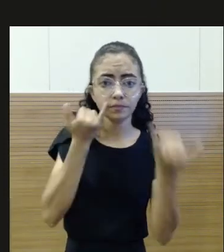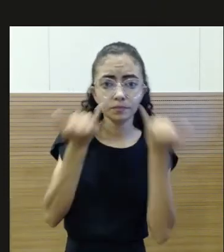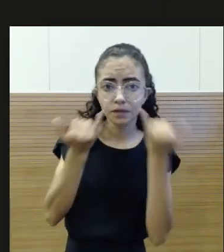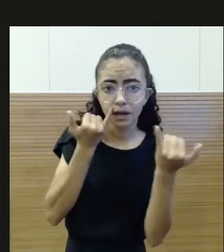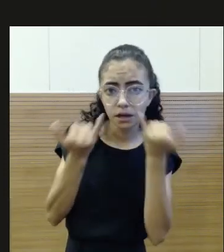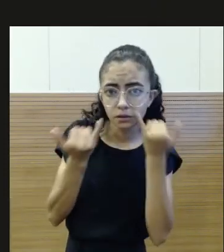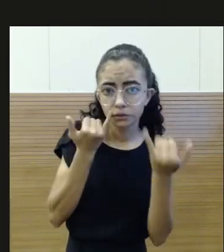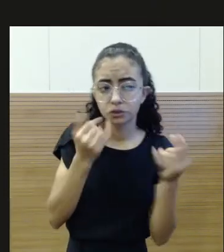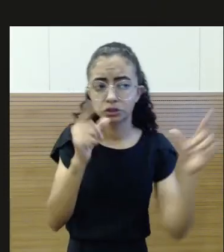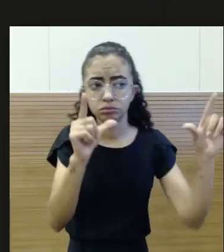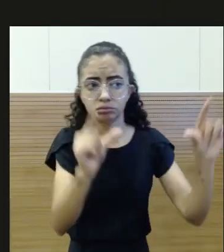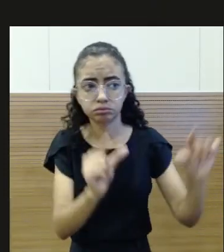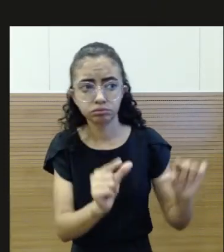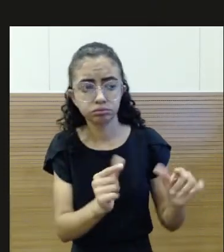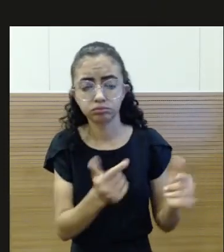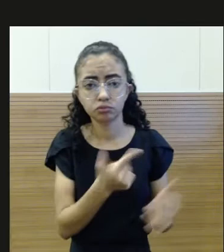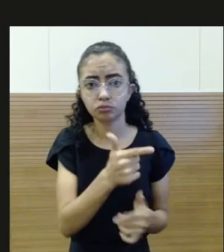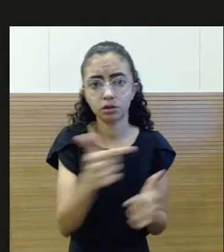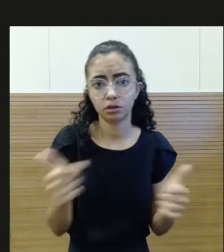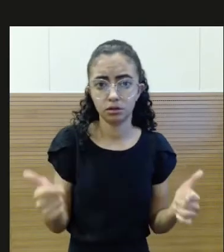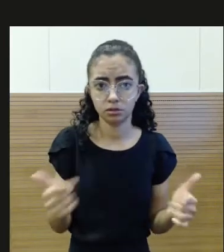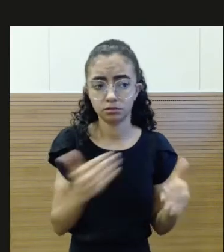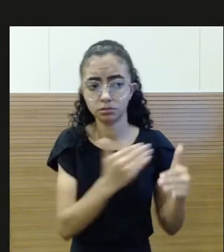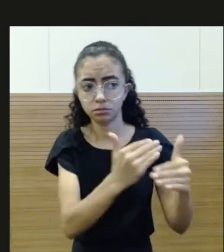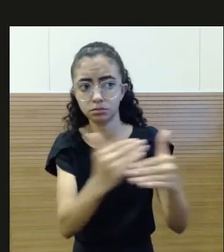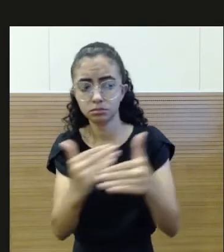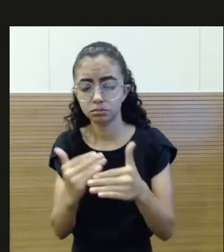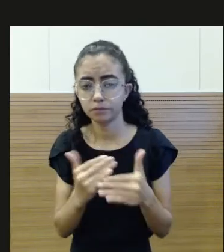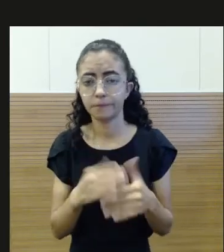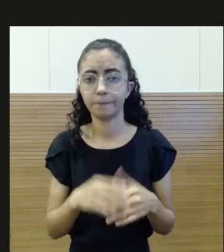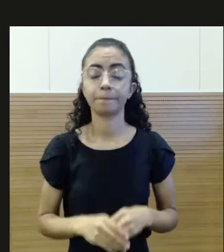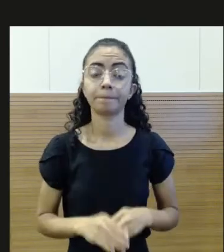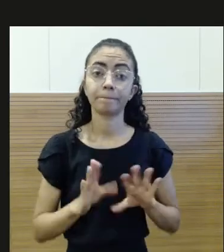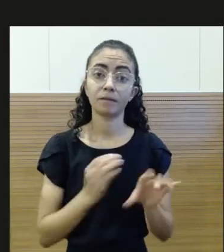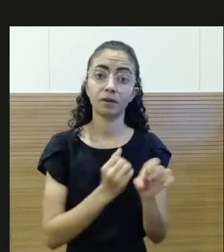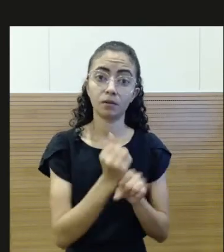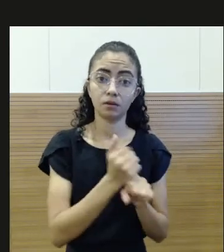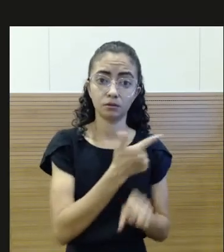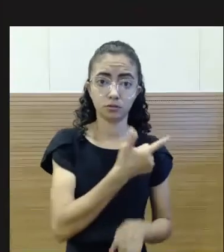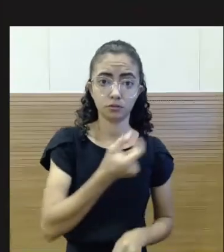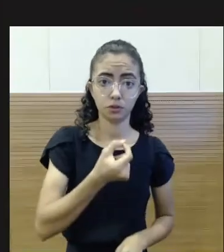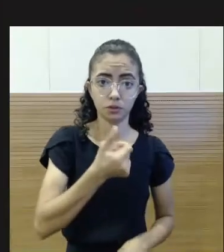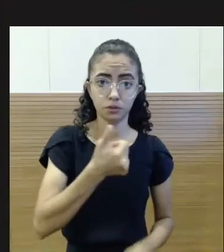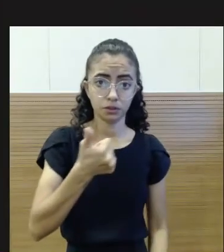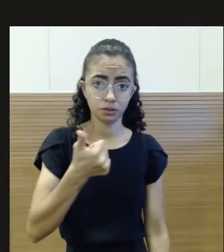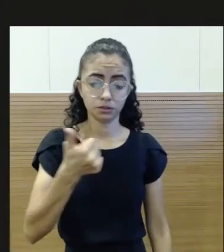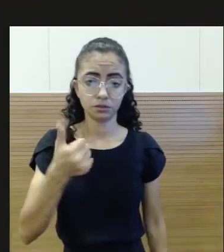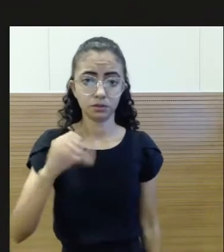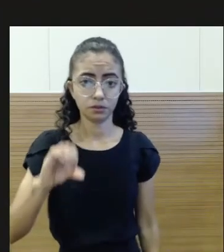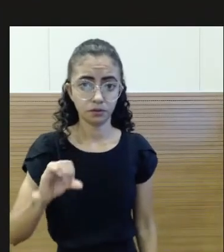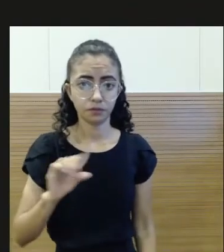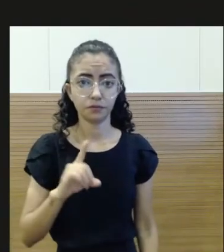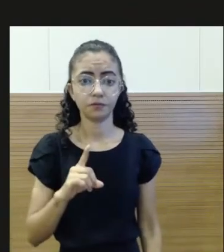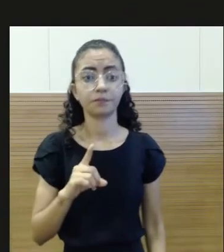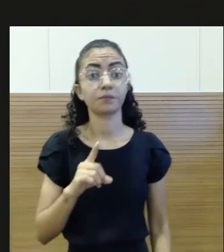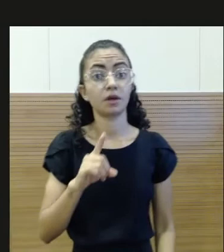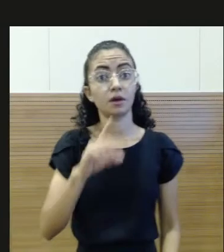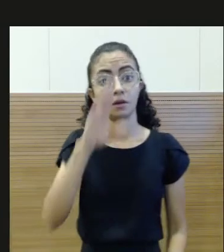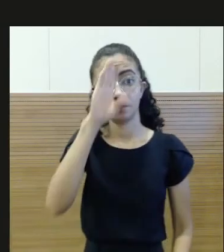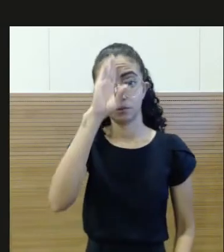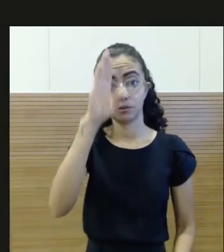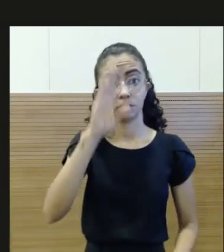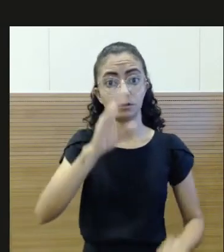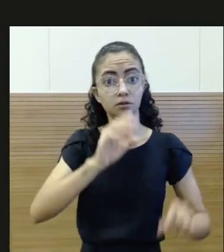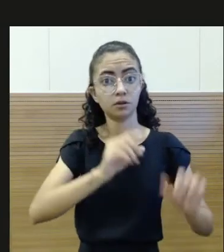né? E na publicação de 2019, a gente destacou que esse crescimento dos